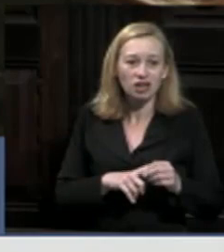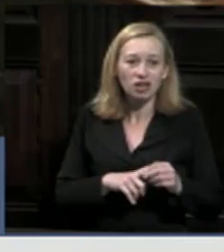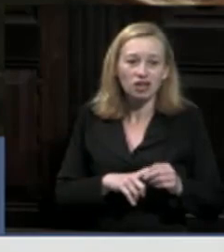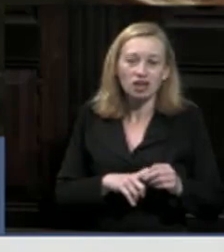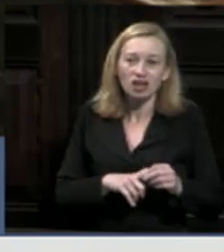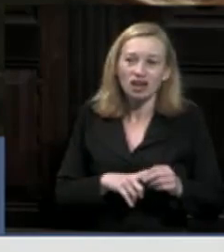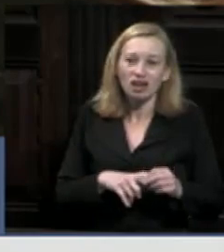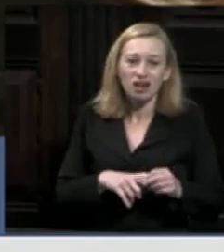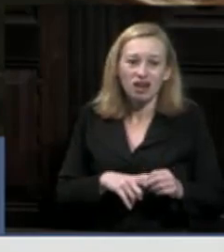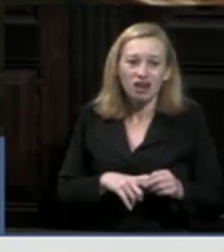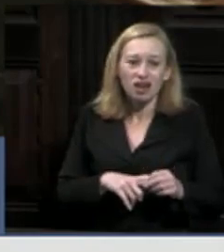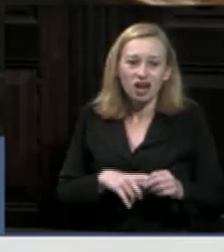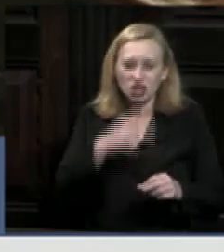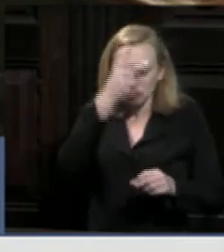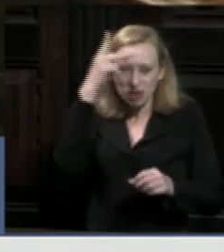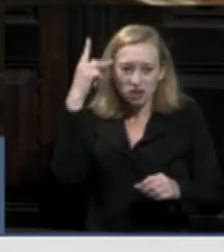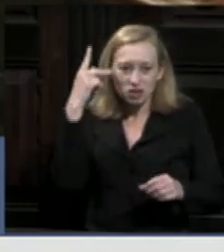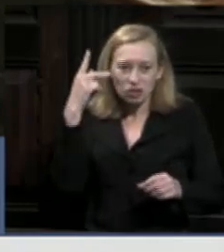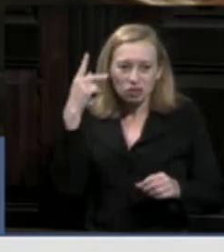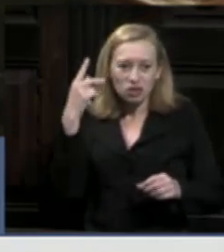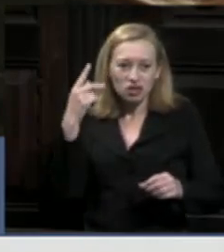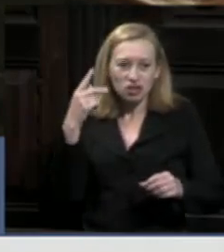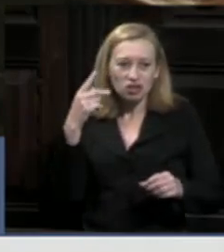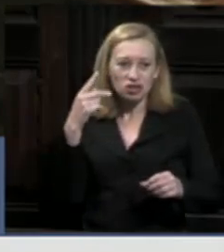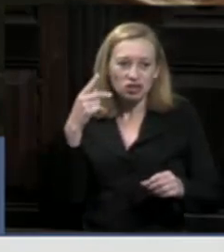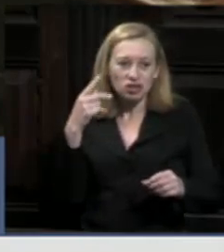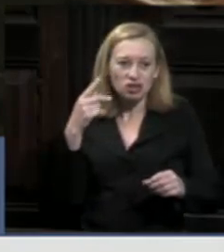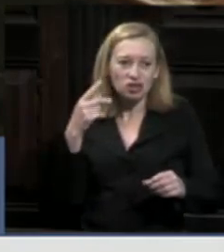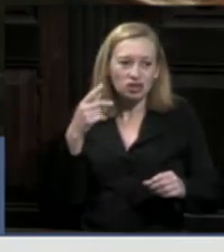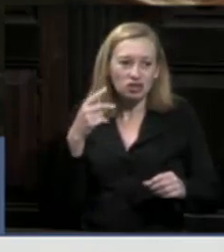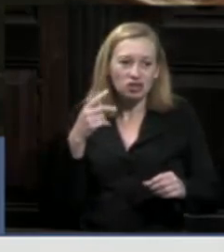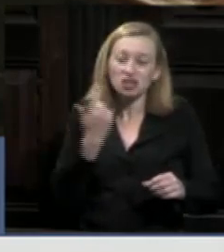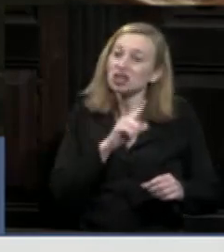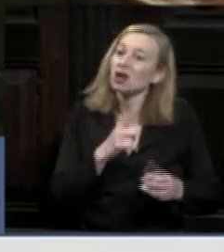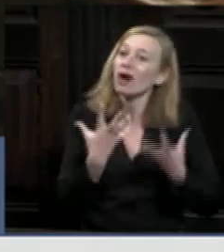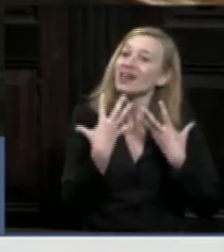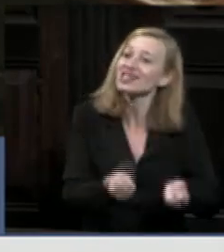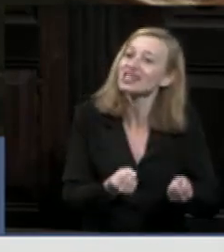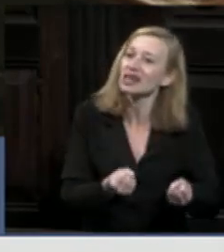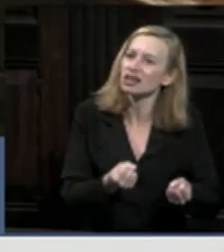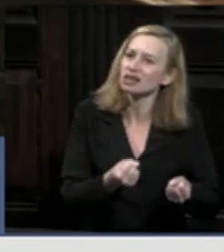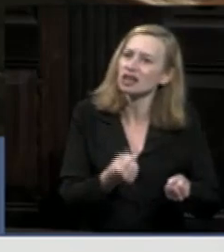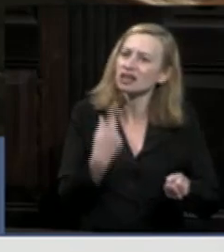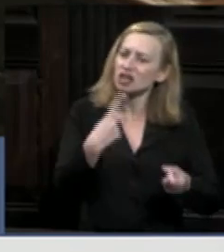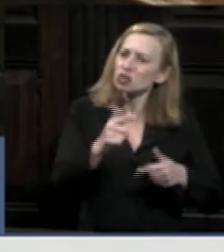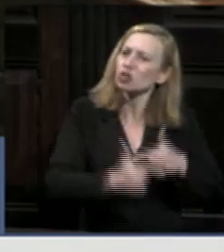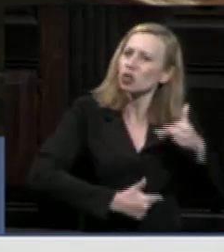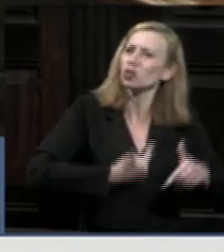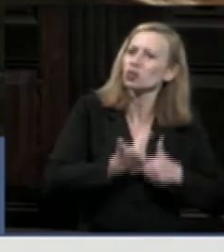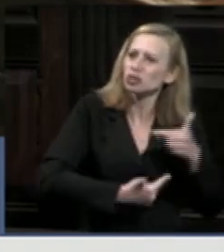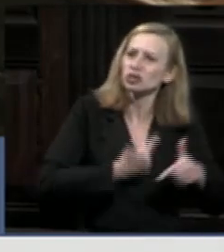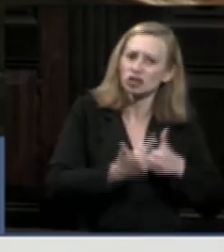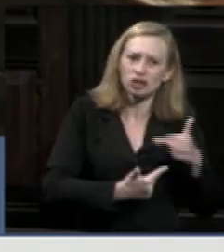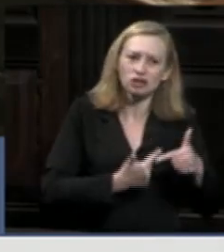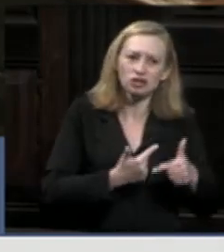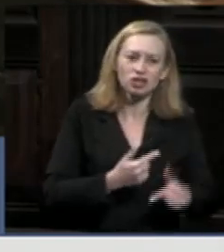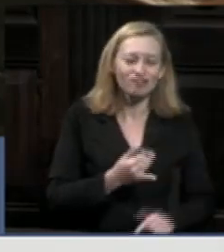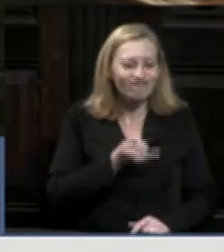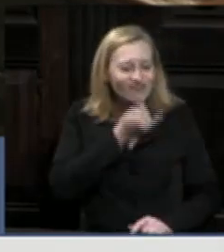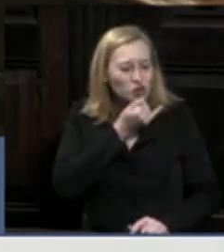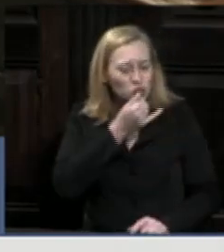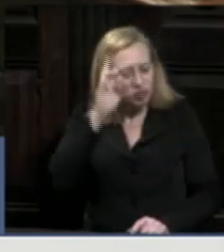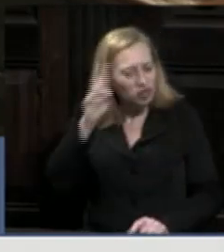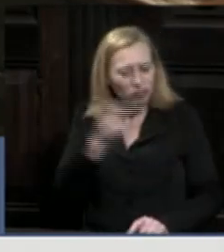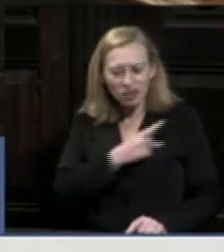o quanto as pessoas que não admitem o crescimento dele se dizem democratas apenas da boca pra fora não desculpa o desabafo do